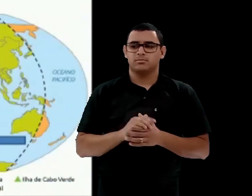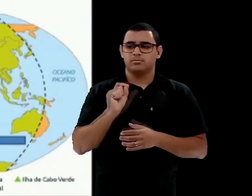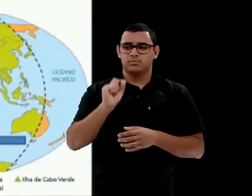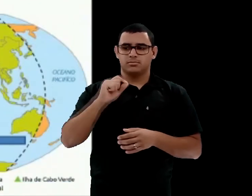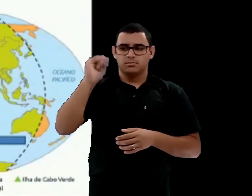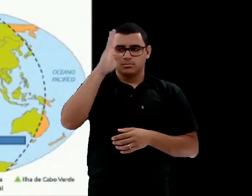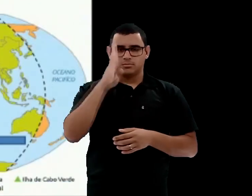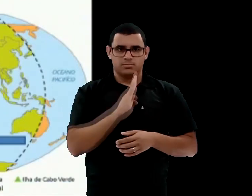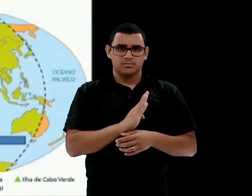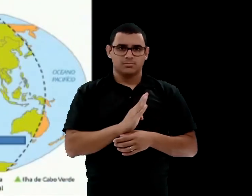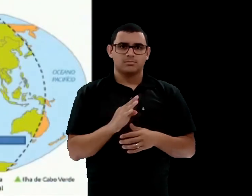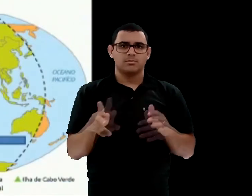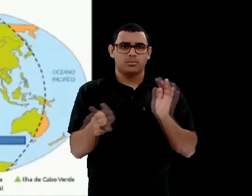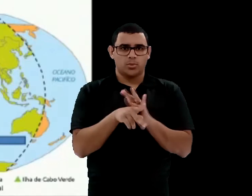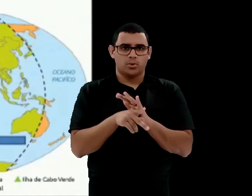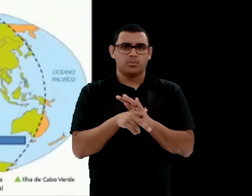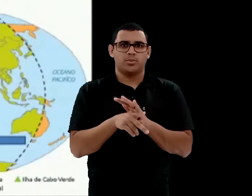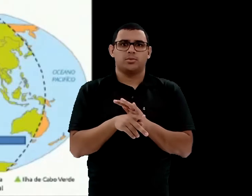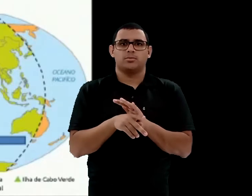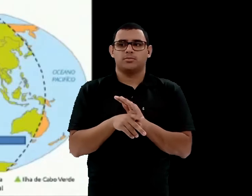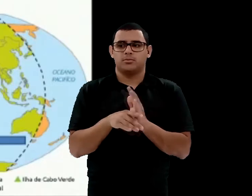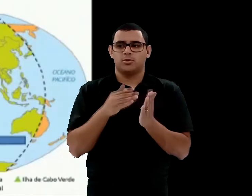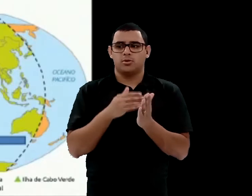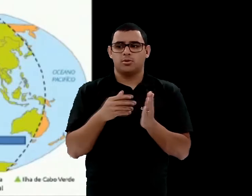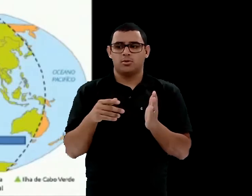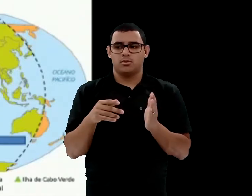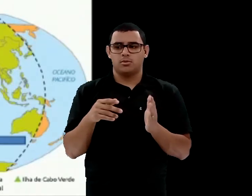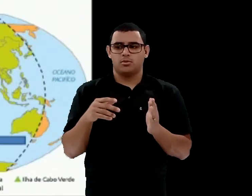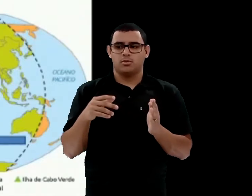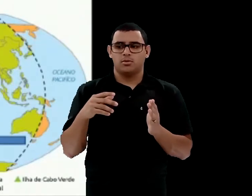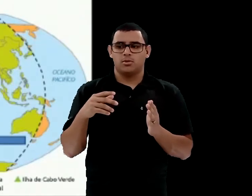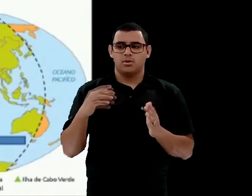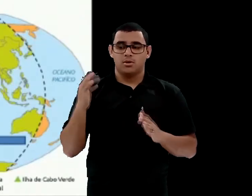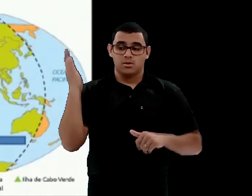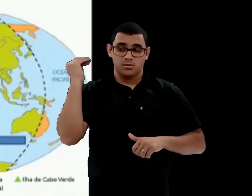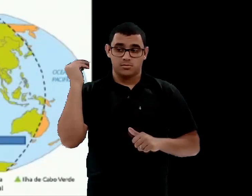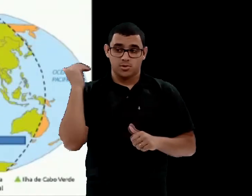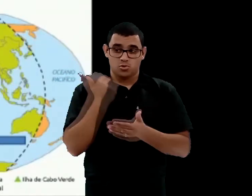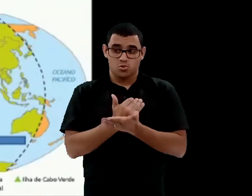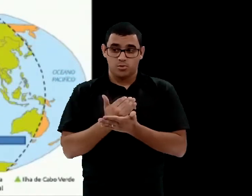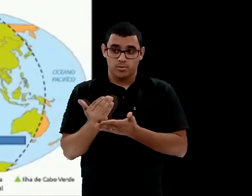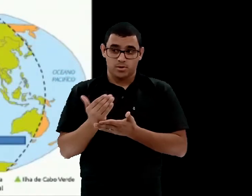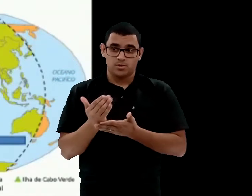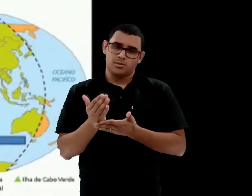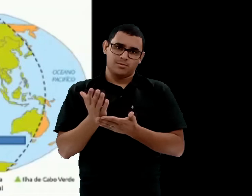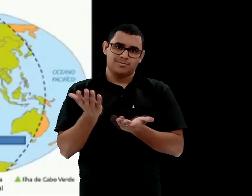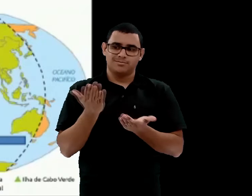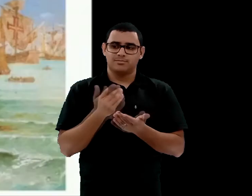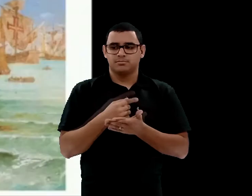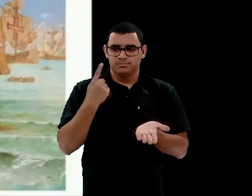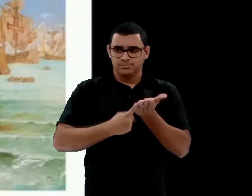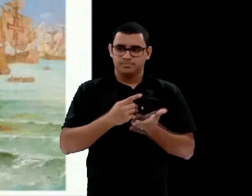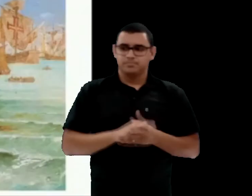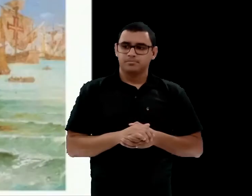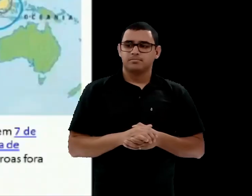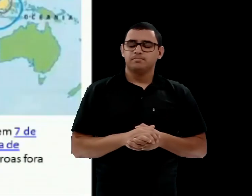o que o Brasil, parte do território do brasileiro, pertencia à Espanha inicialmente, né? Por esse Tratado